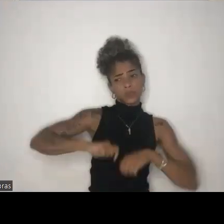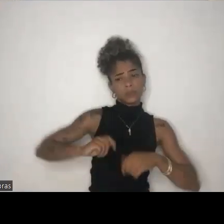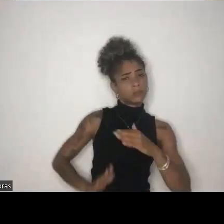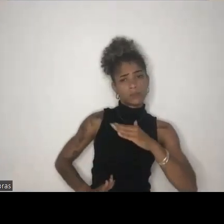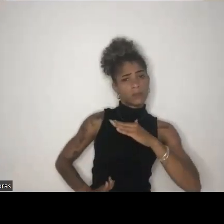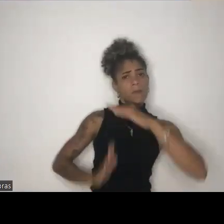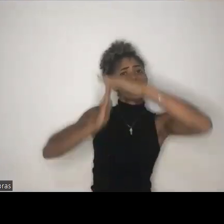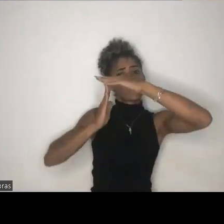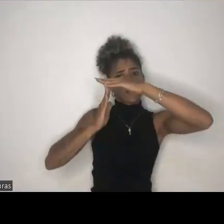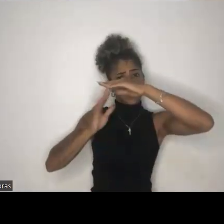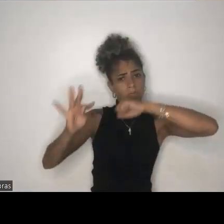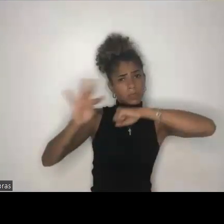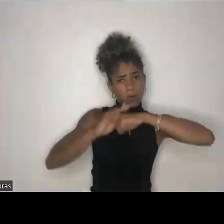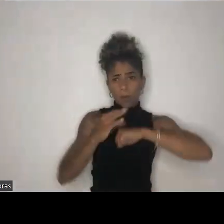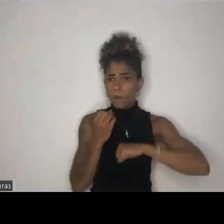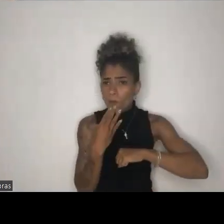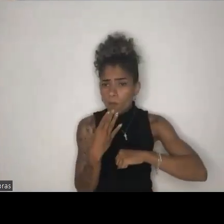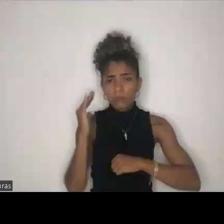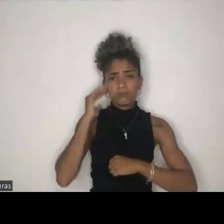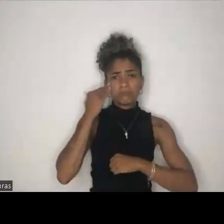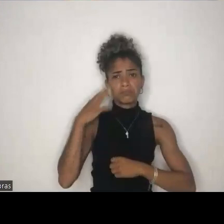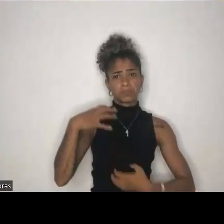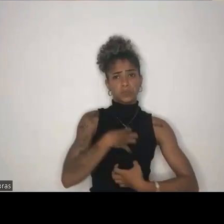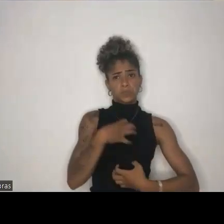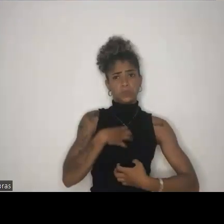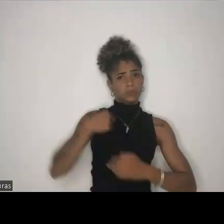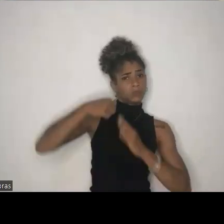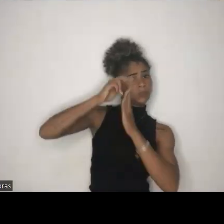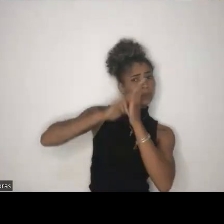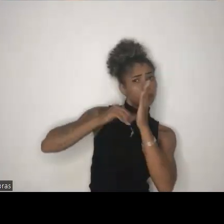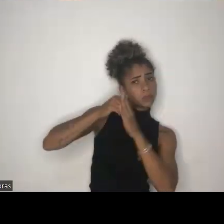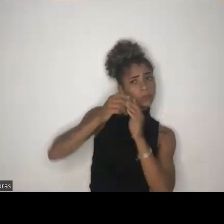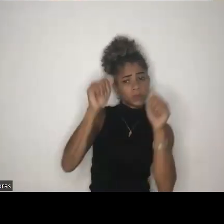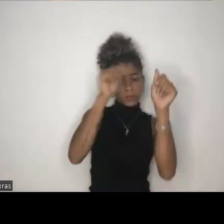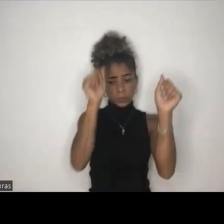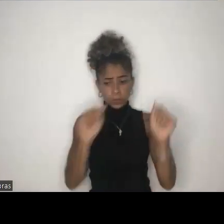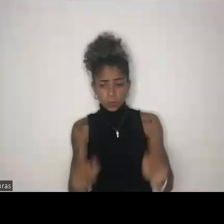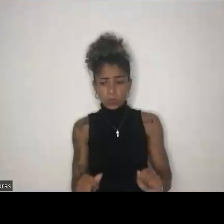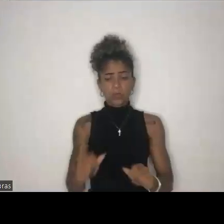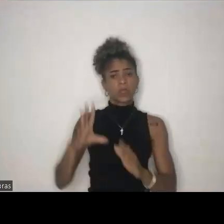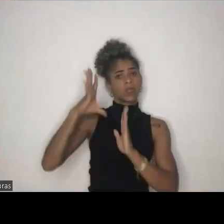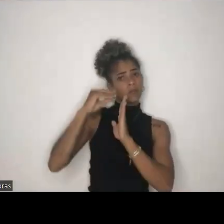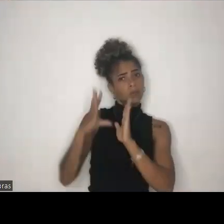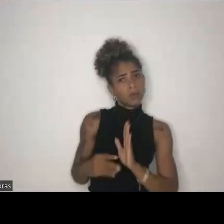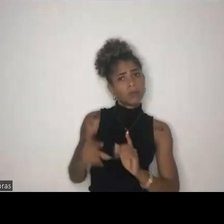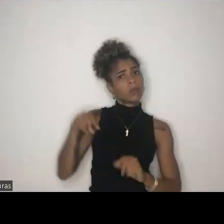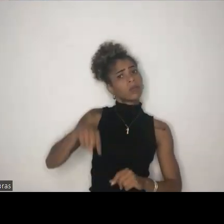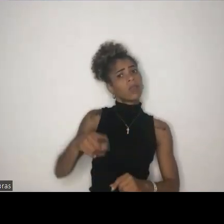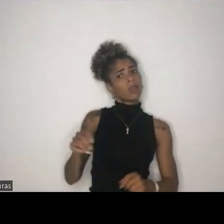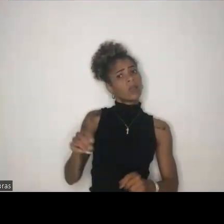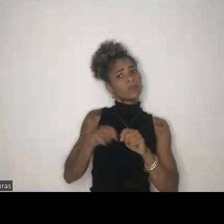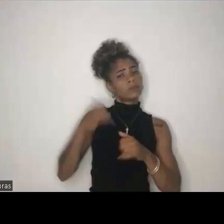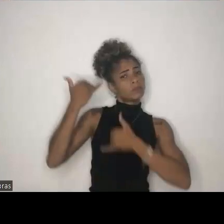nível técnico razoável para entender a forma na pintura na escultura na fotografia e aqui eu fiz uma brincadeira